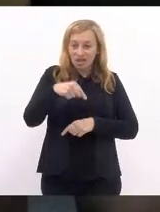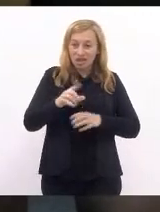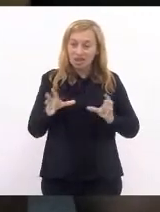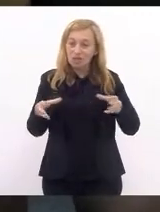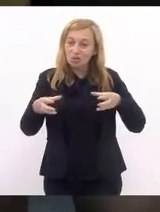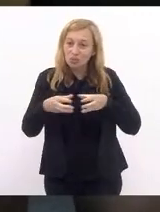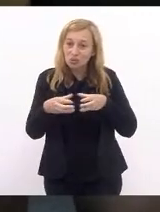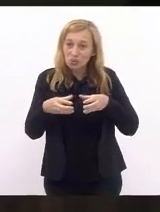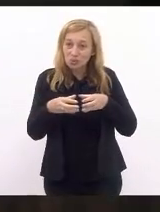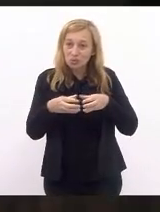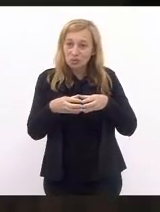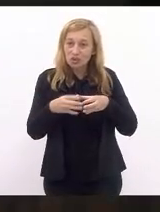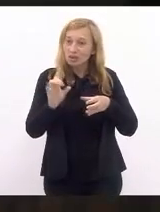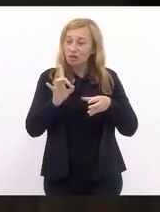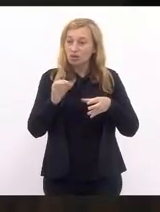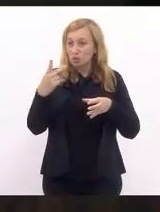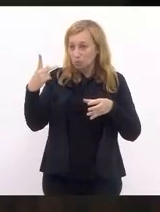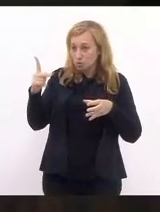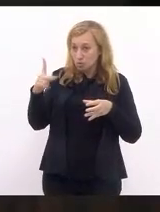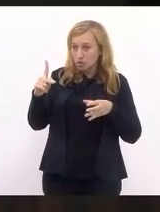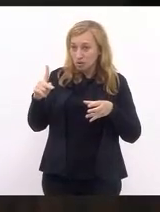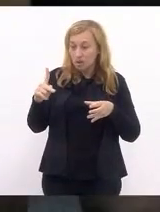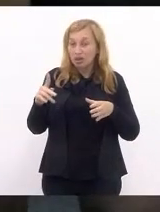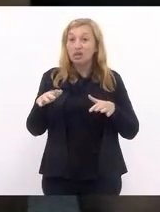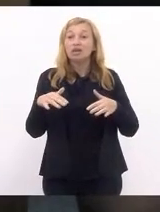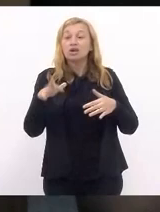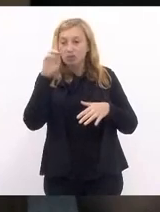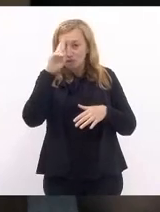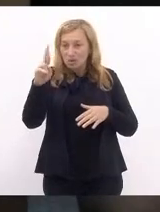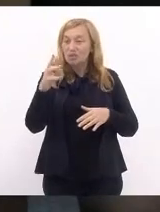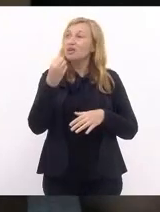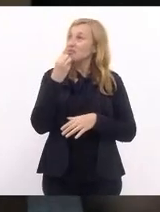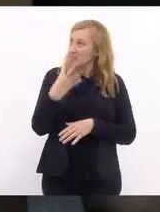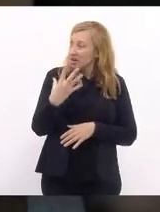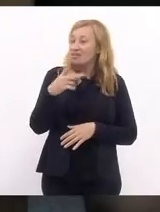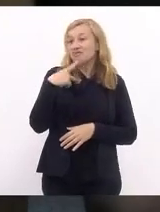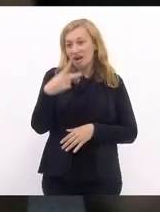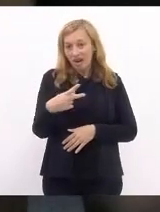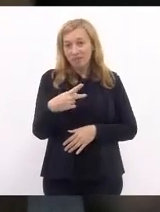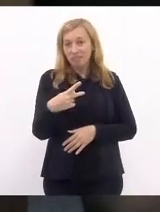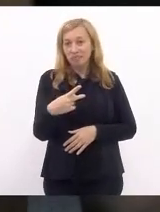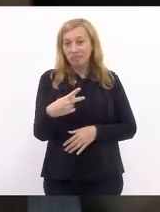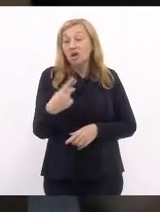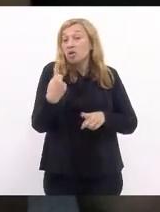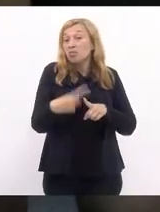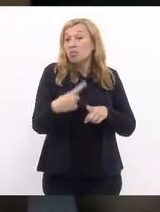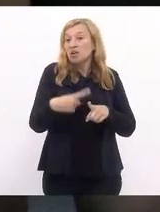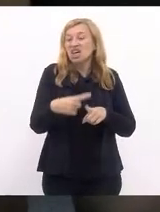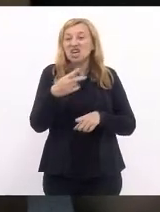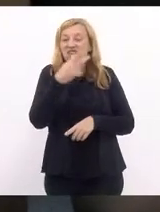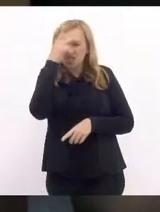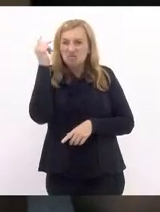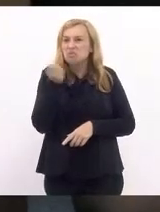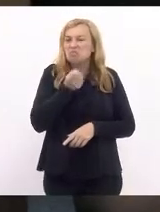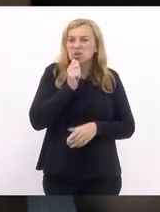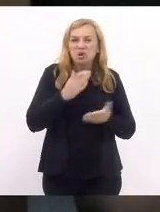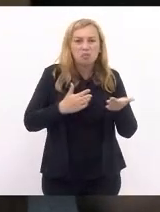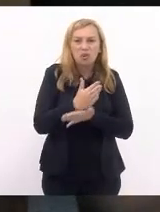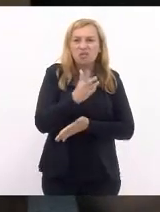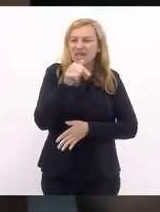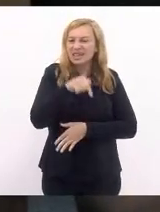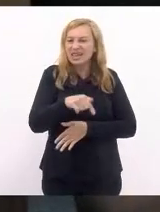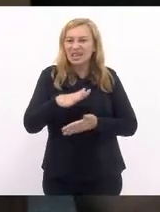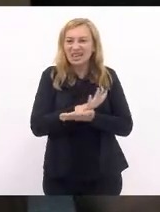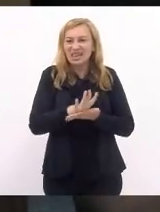são coletivos não são suas e o sol faz muito bem fazer isso porque ninguém a prova